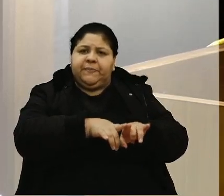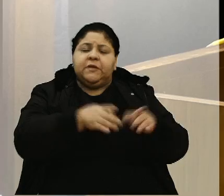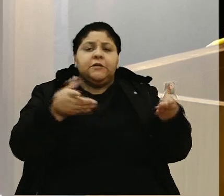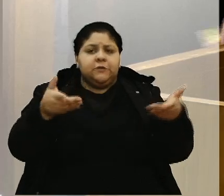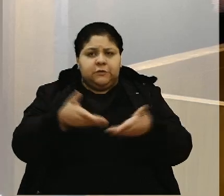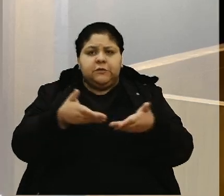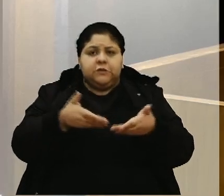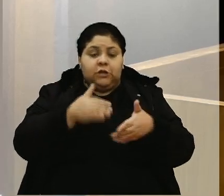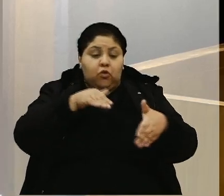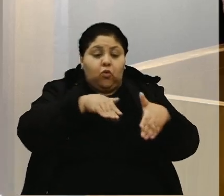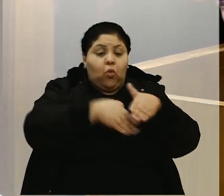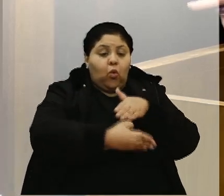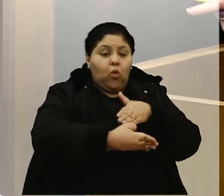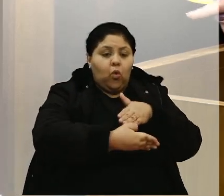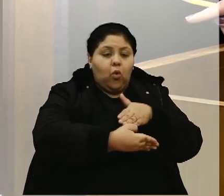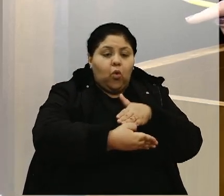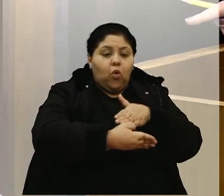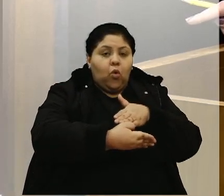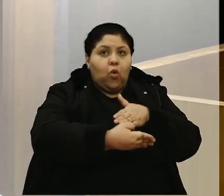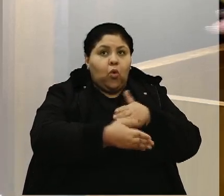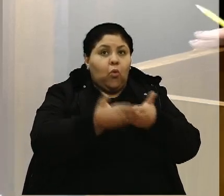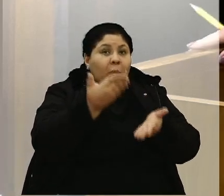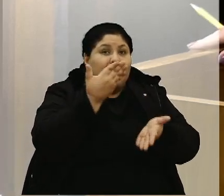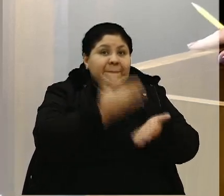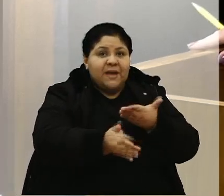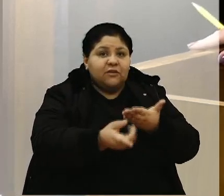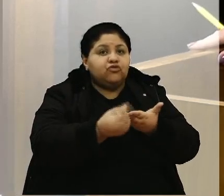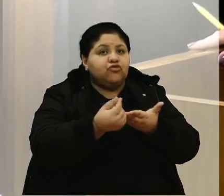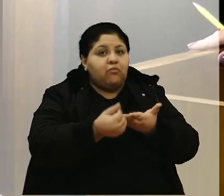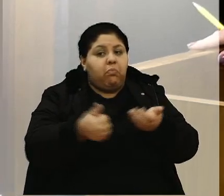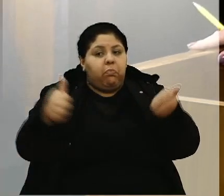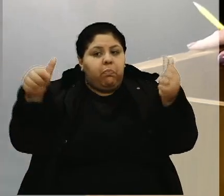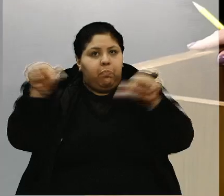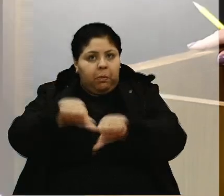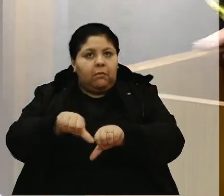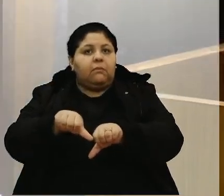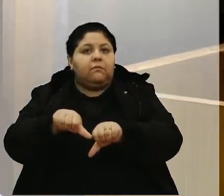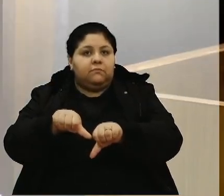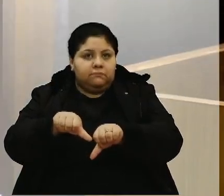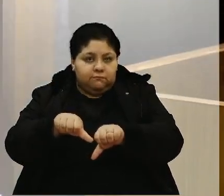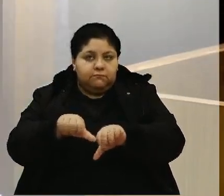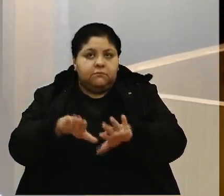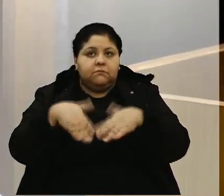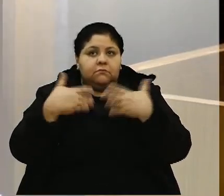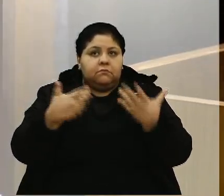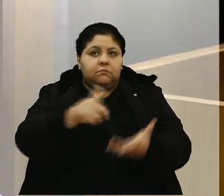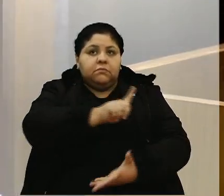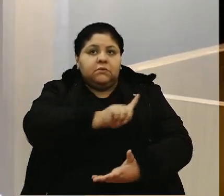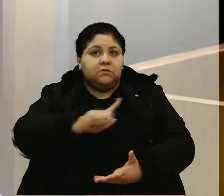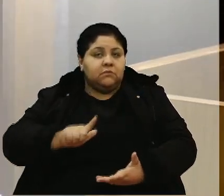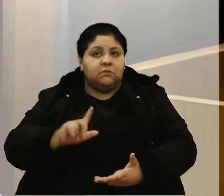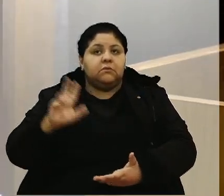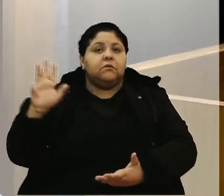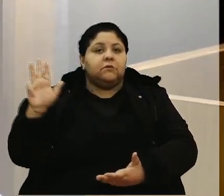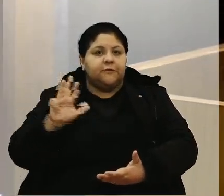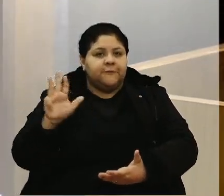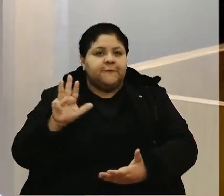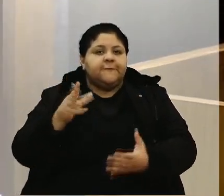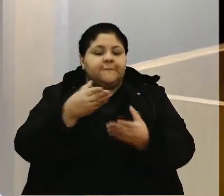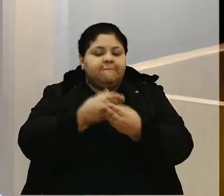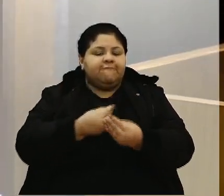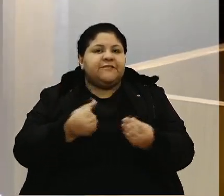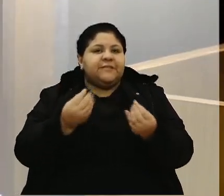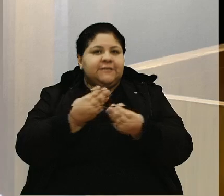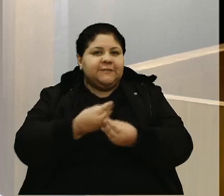nossos cofres, com a perda dessa receita, vai piorar. Vai piorar. Então, que o governo Lula seja sensível a